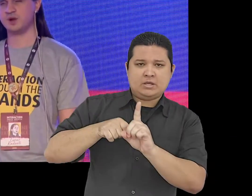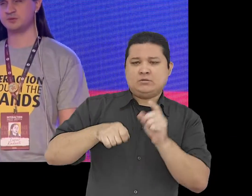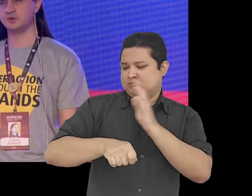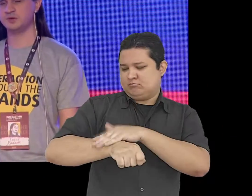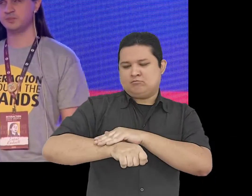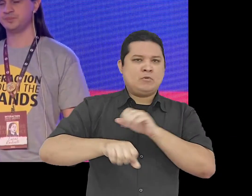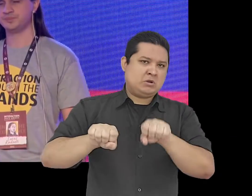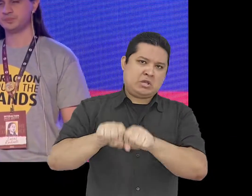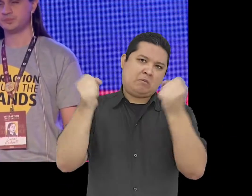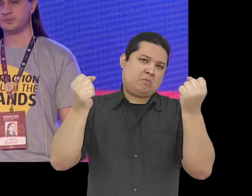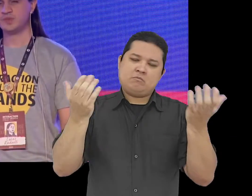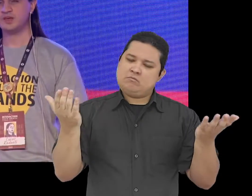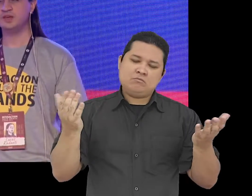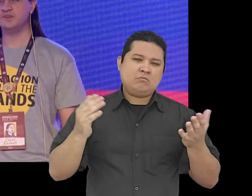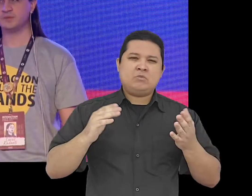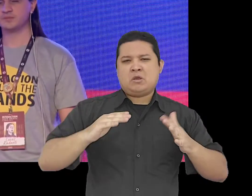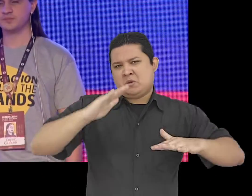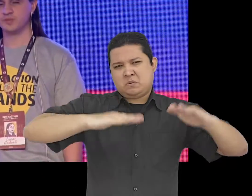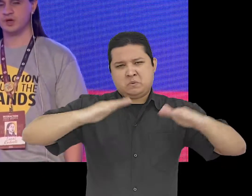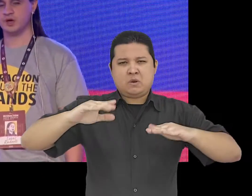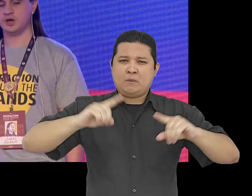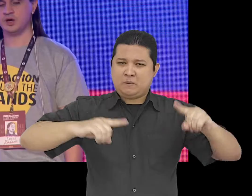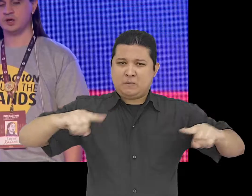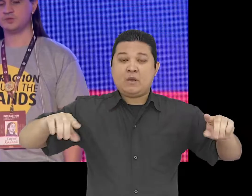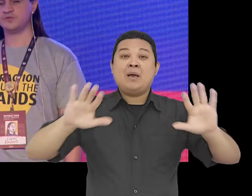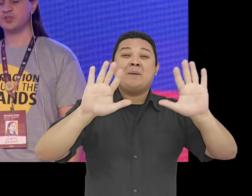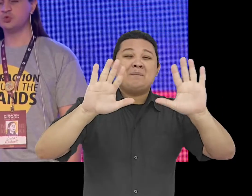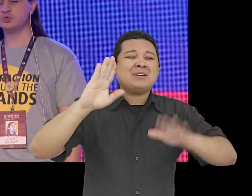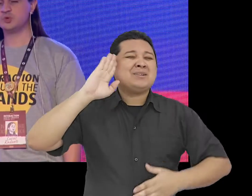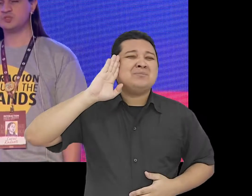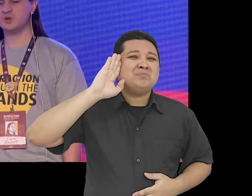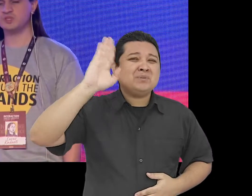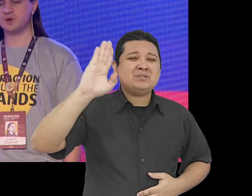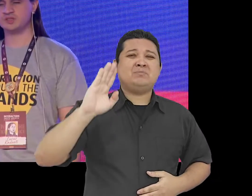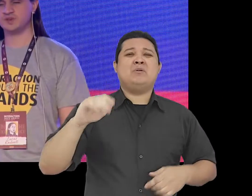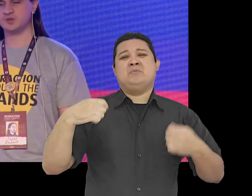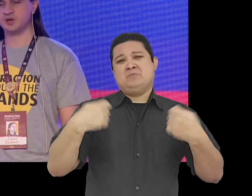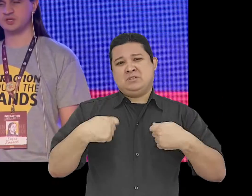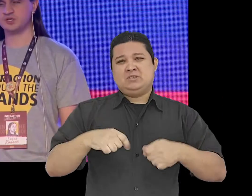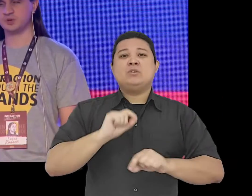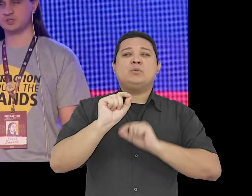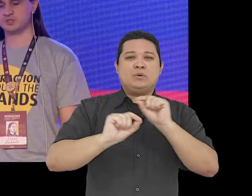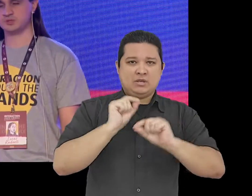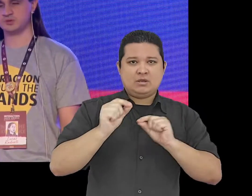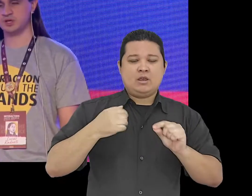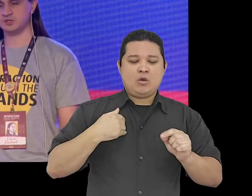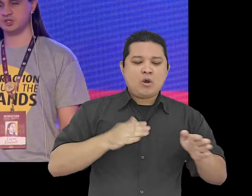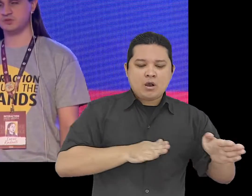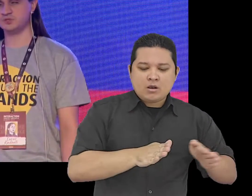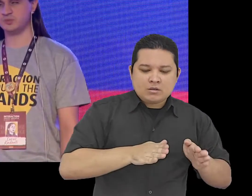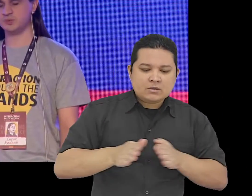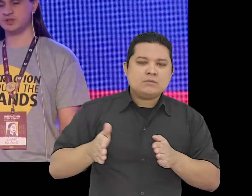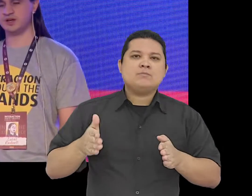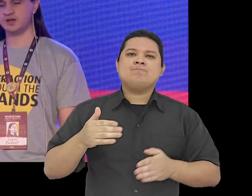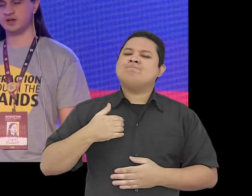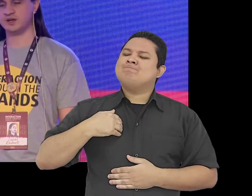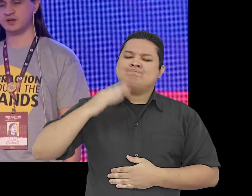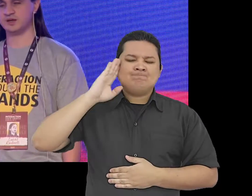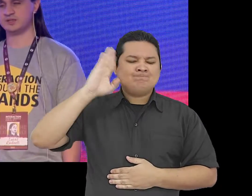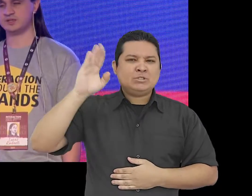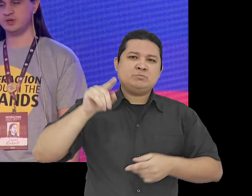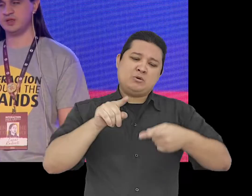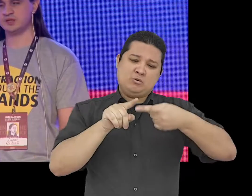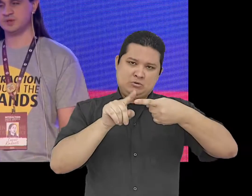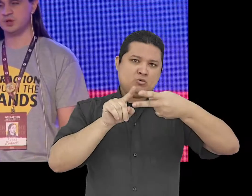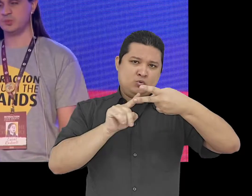seu braço quebrado. Enfim, tem duas coisas principais que fazem parte desse processo, né, de você implementar